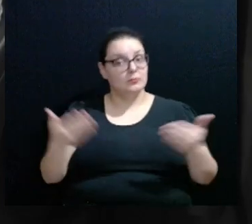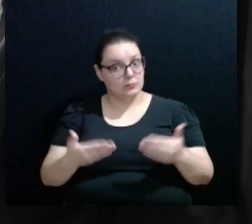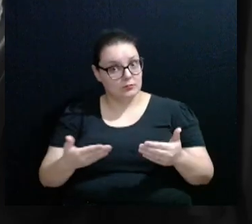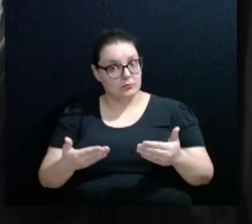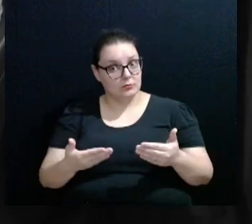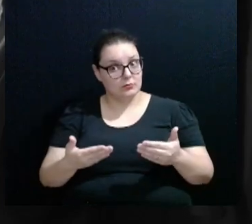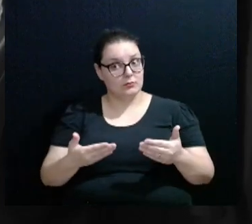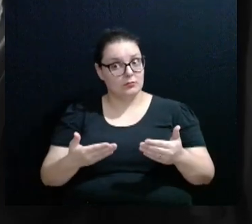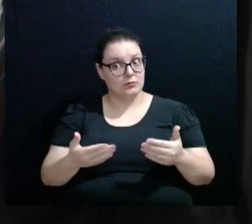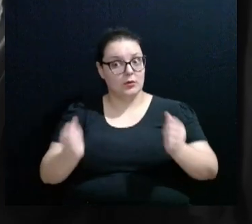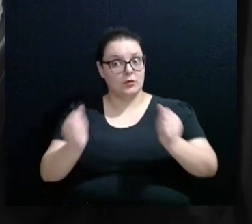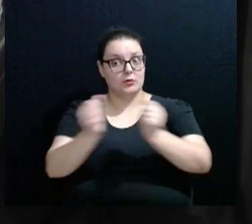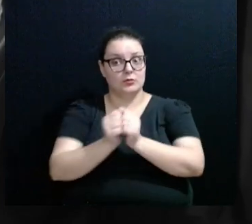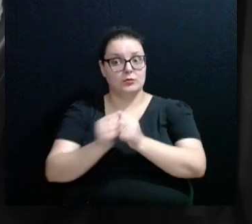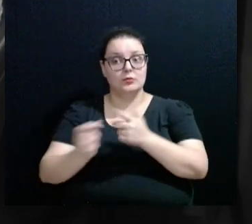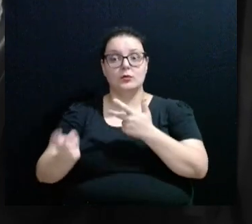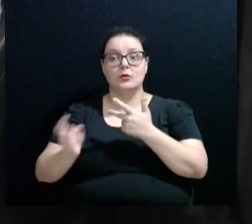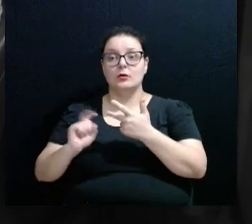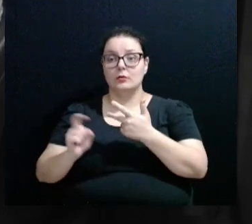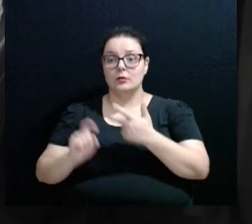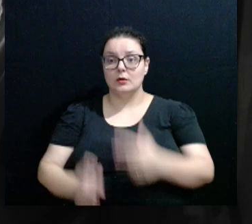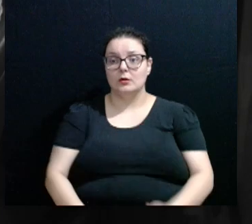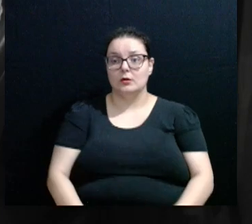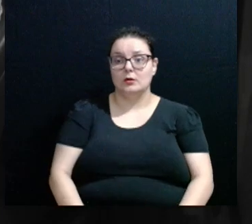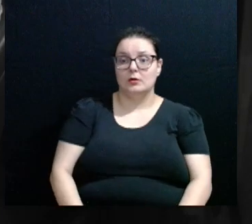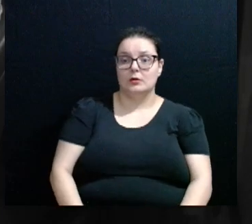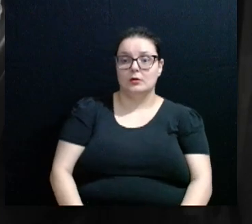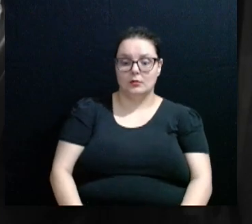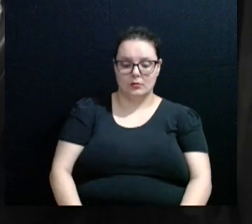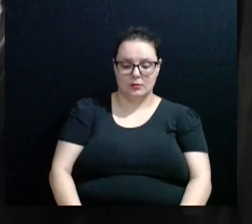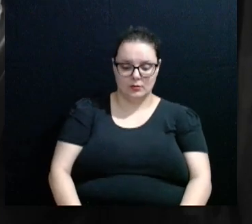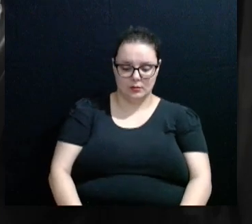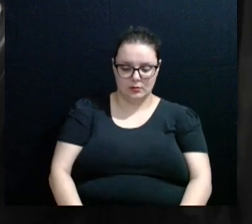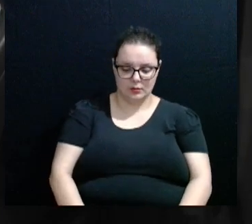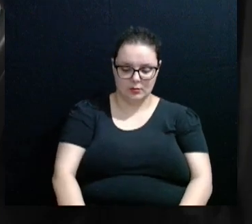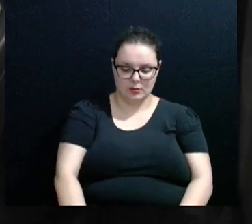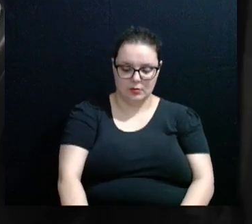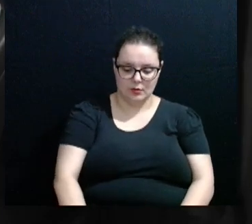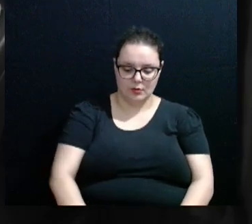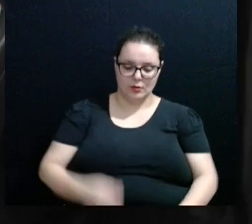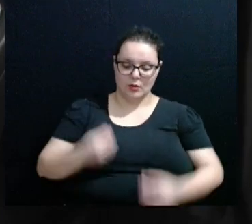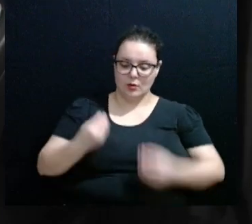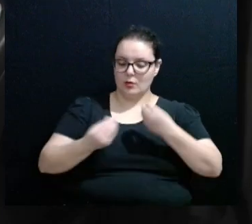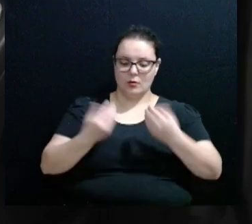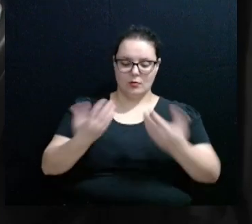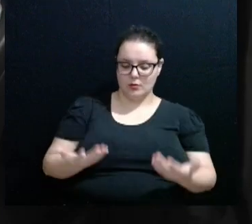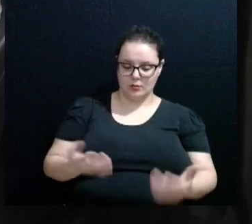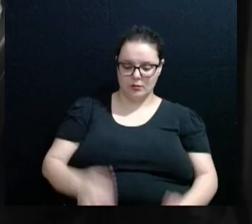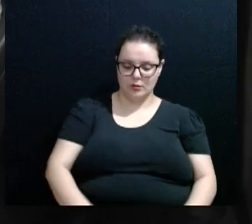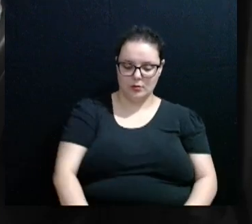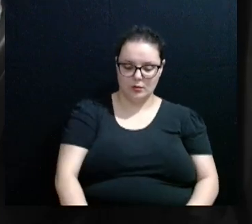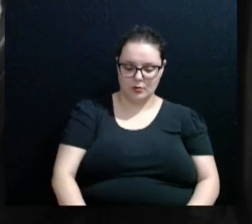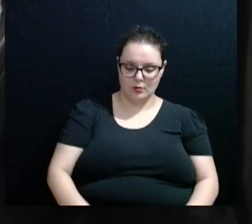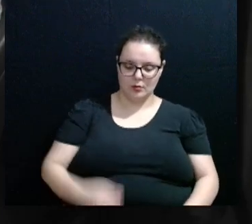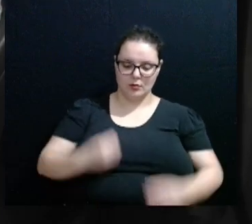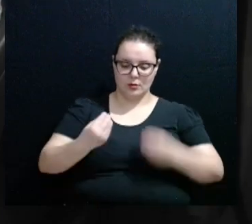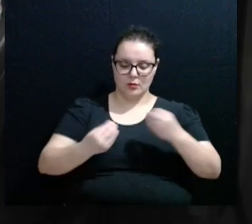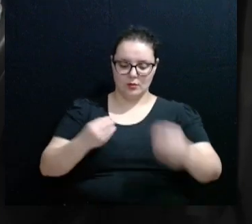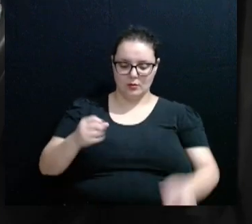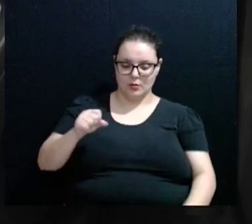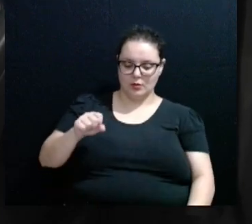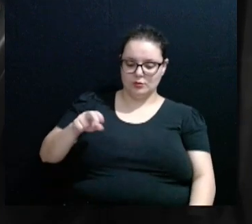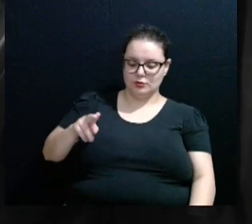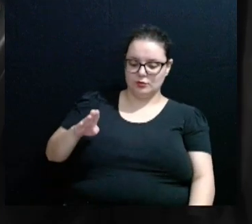do executivo, numa outra atribuição? Como foi isso? Ou foi mais ou menos como ser lá subprefeito de